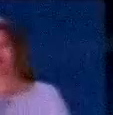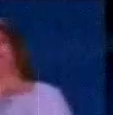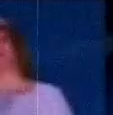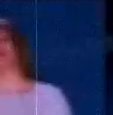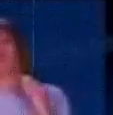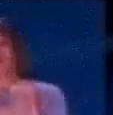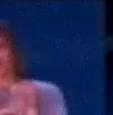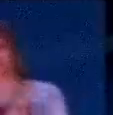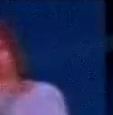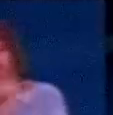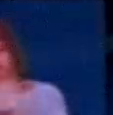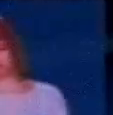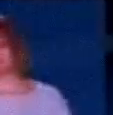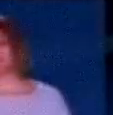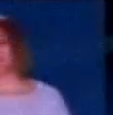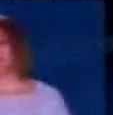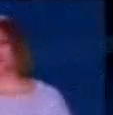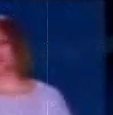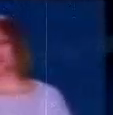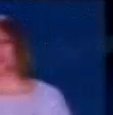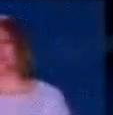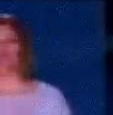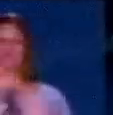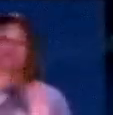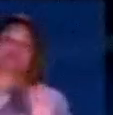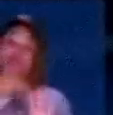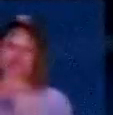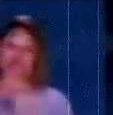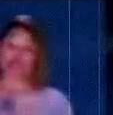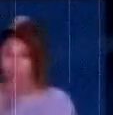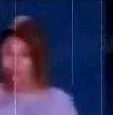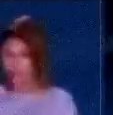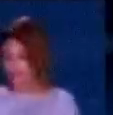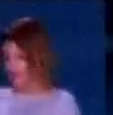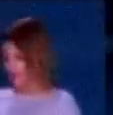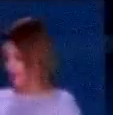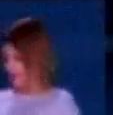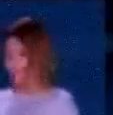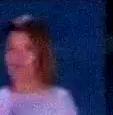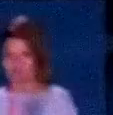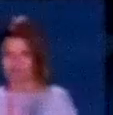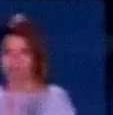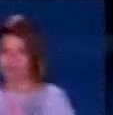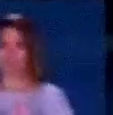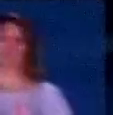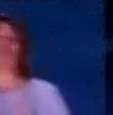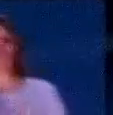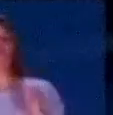favor. Nós estamos fazendo, nós da rede, uma campanha